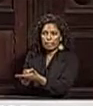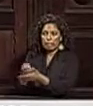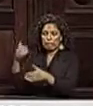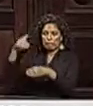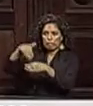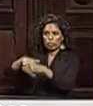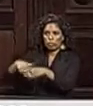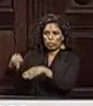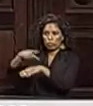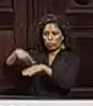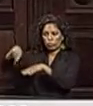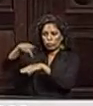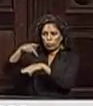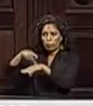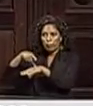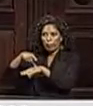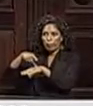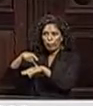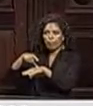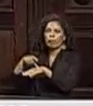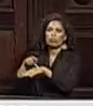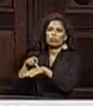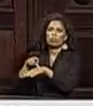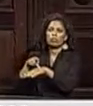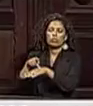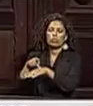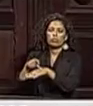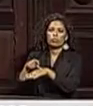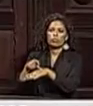6º aparece a menção ao mercado interno